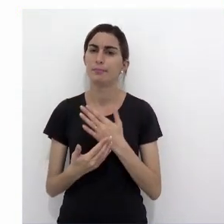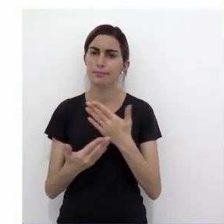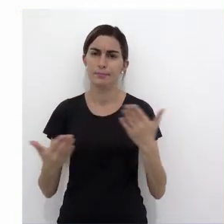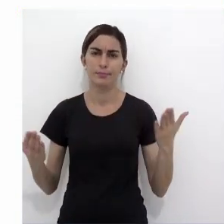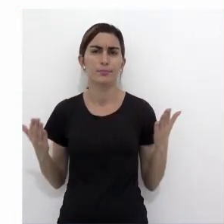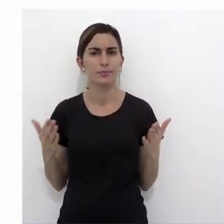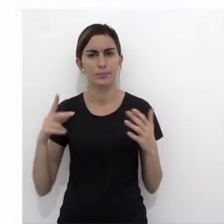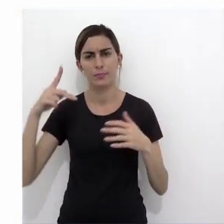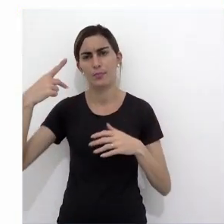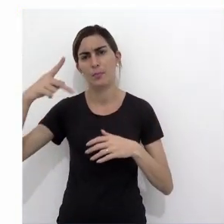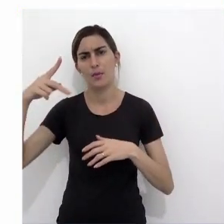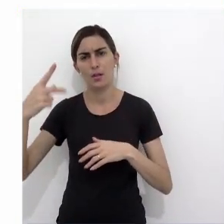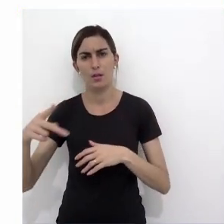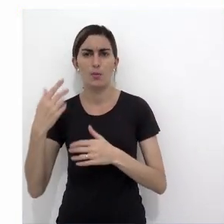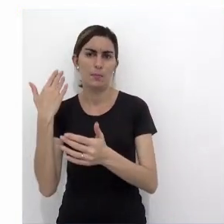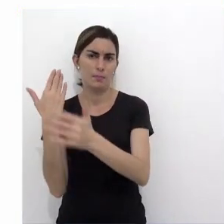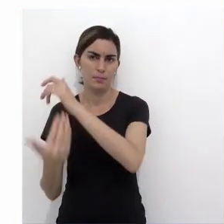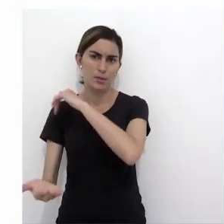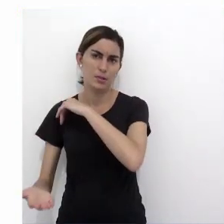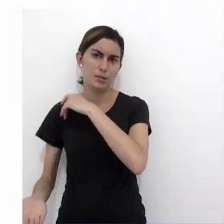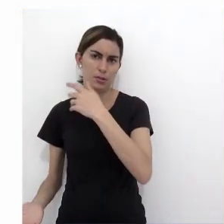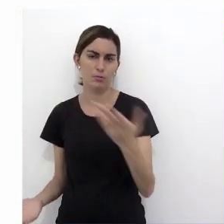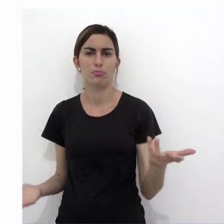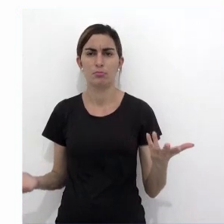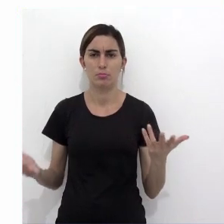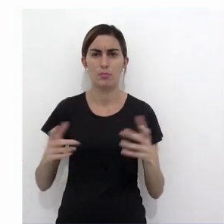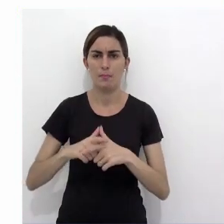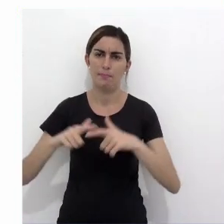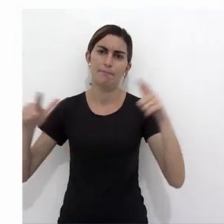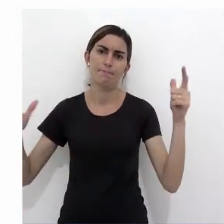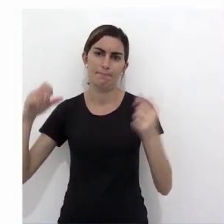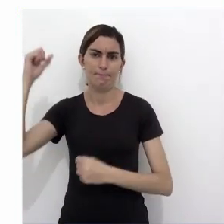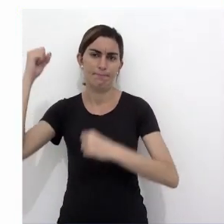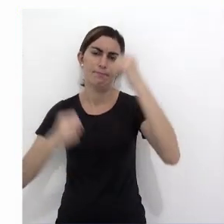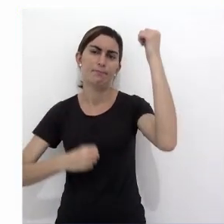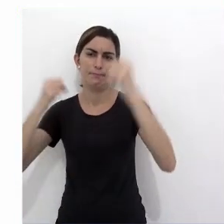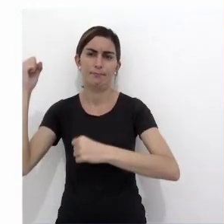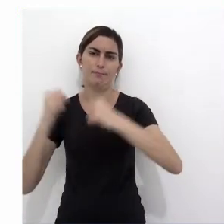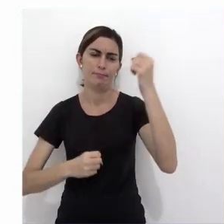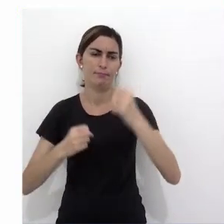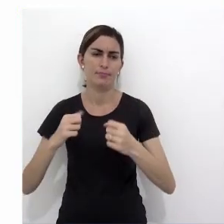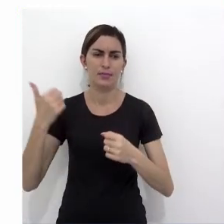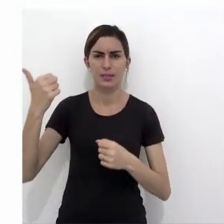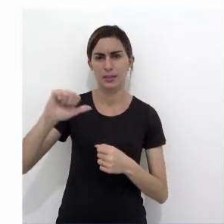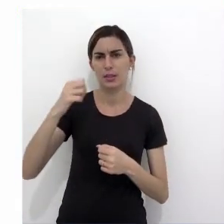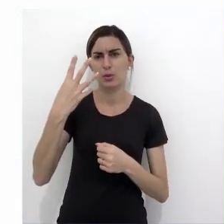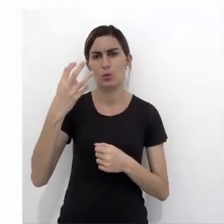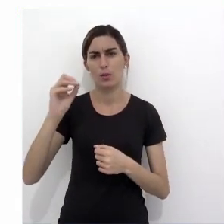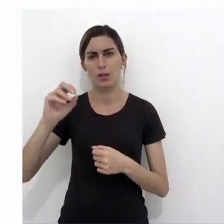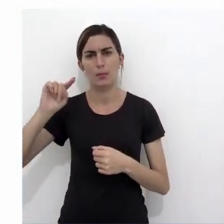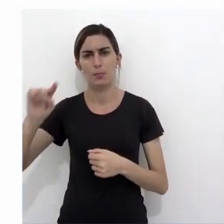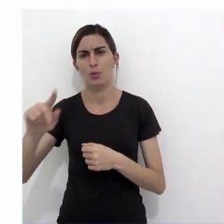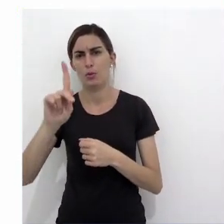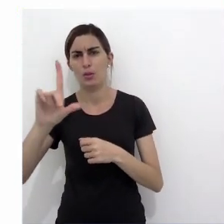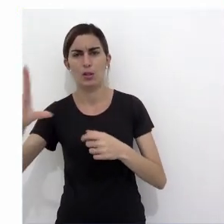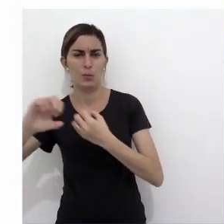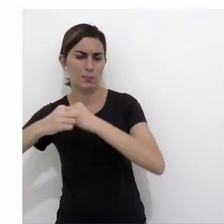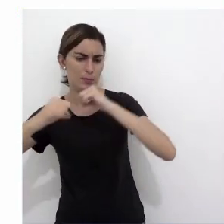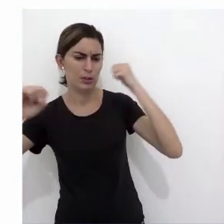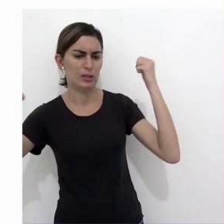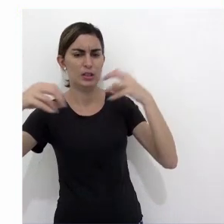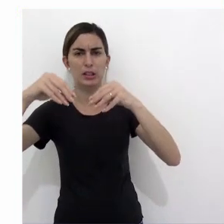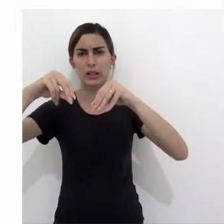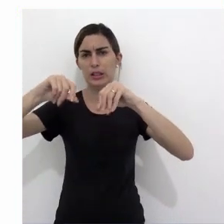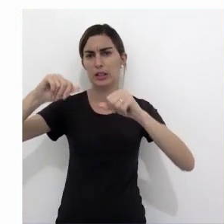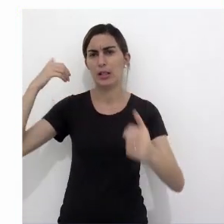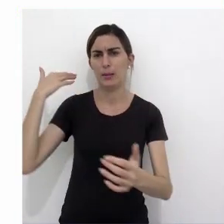Paraguai perdeu grande parte de sua indústria, 140 mil quilômetros quadrados de território, inclusive